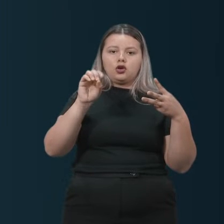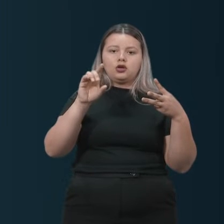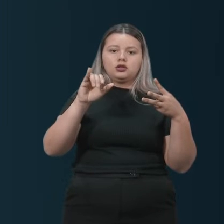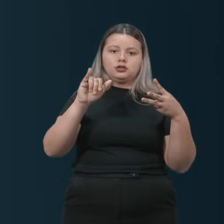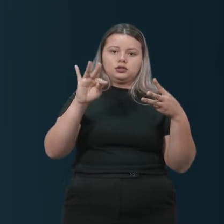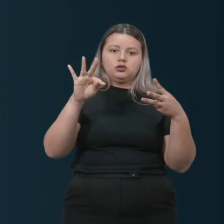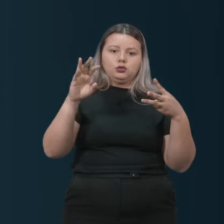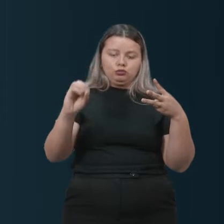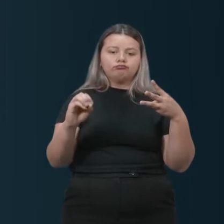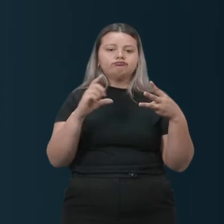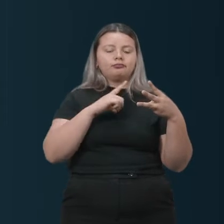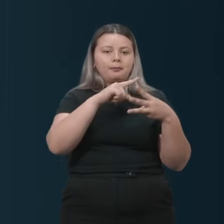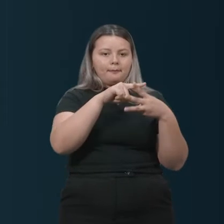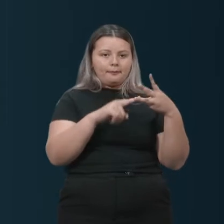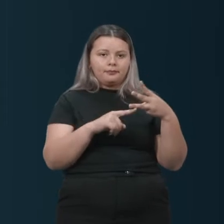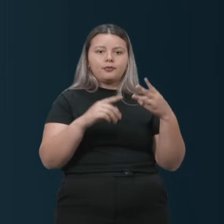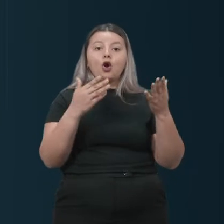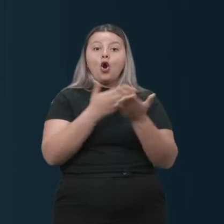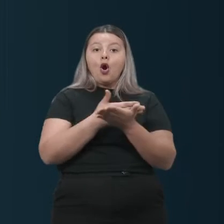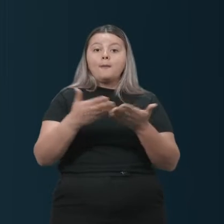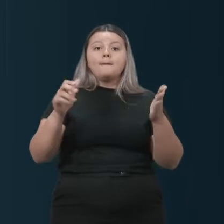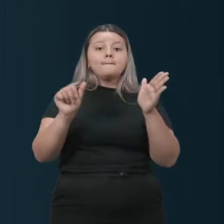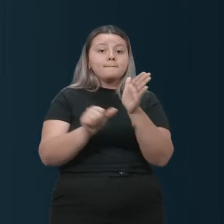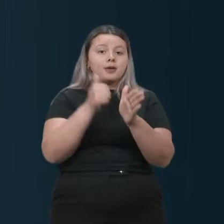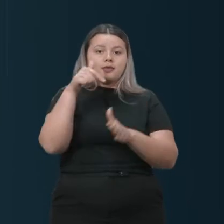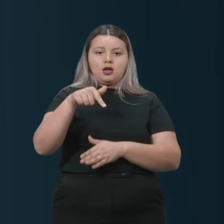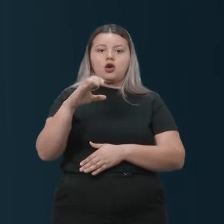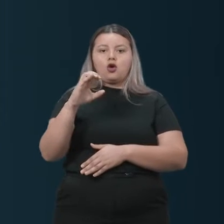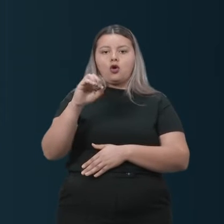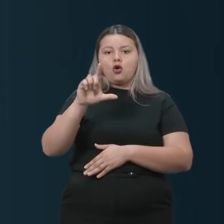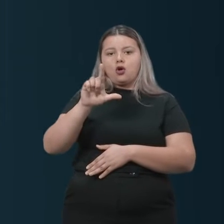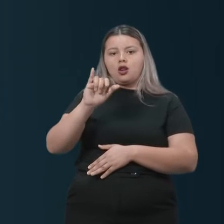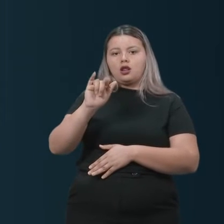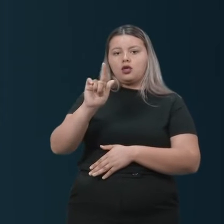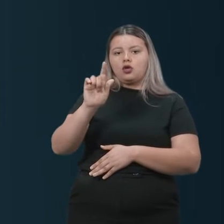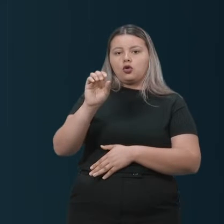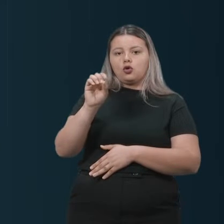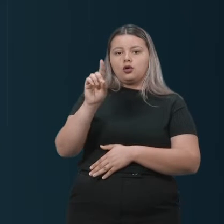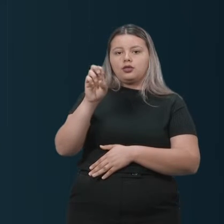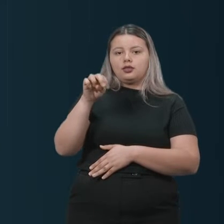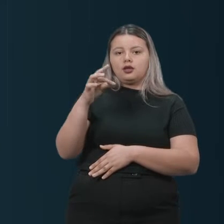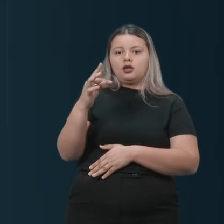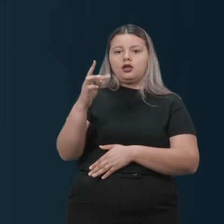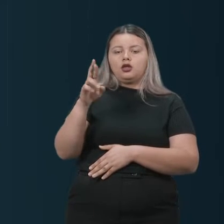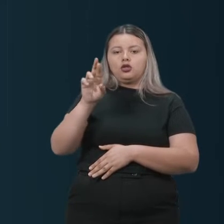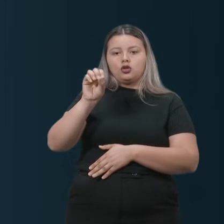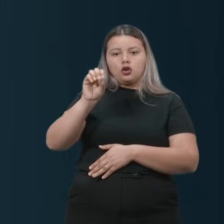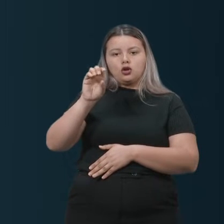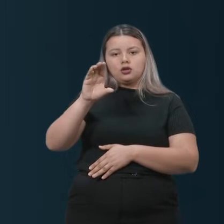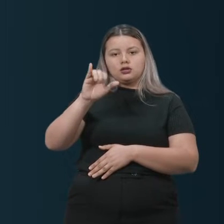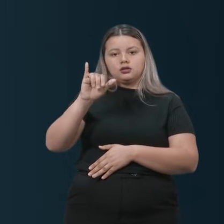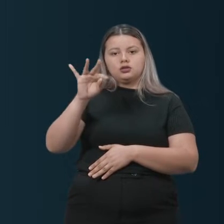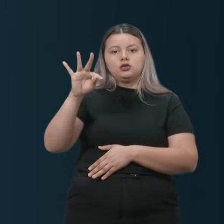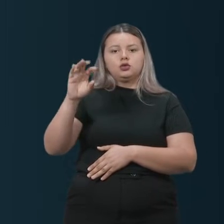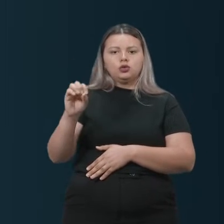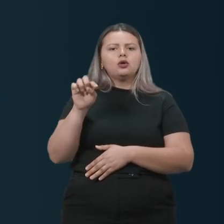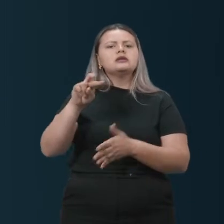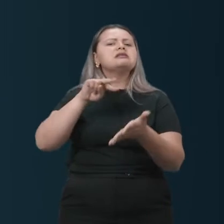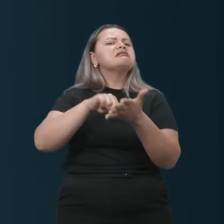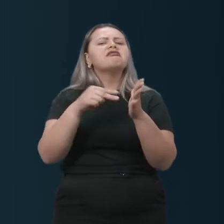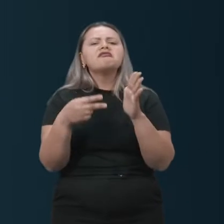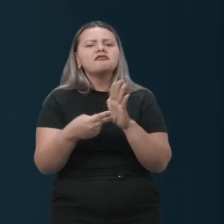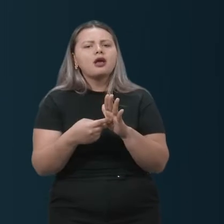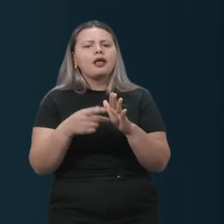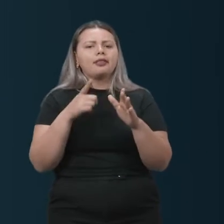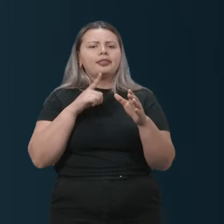células. Começando pelos oligodendrócitos. Esse nome também deriva do grego, que acaba